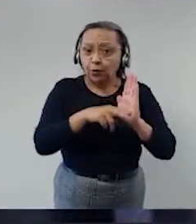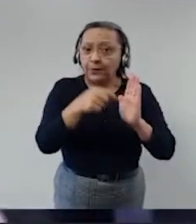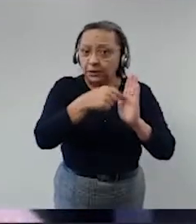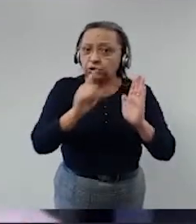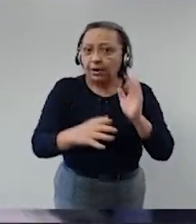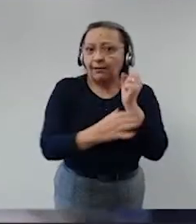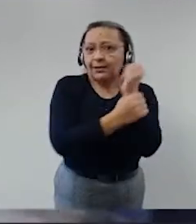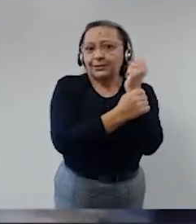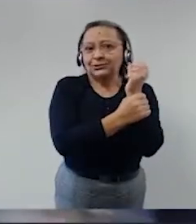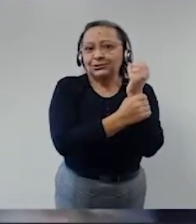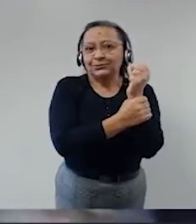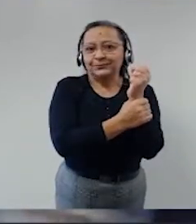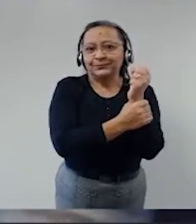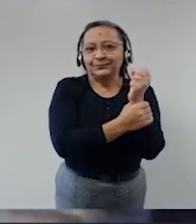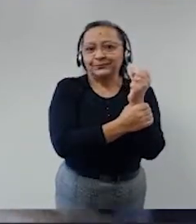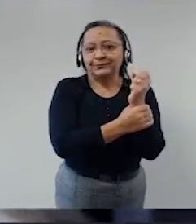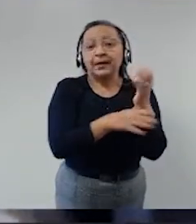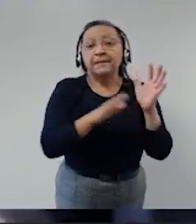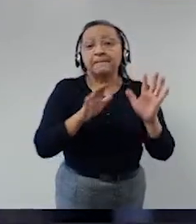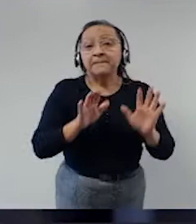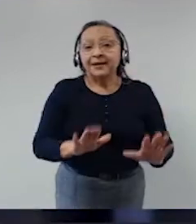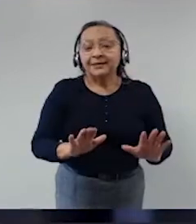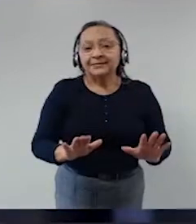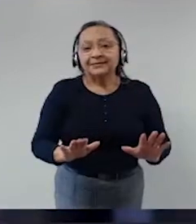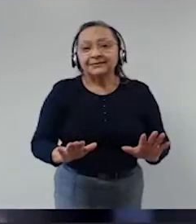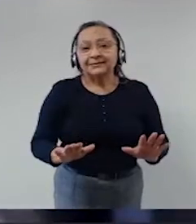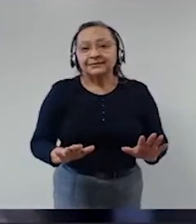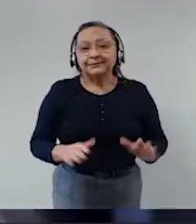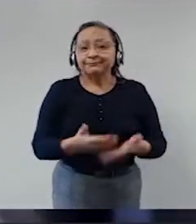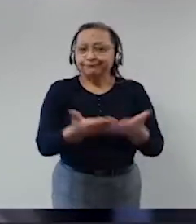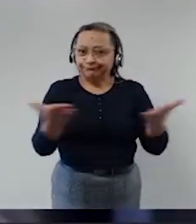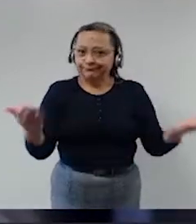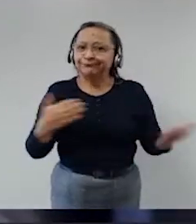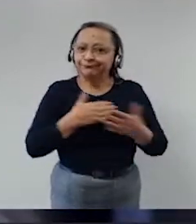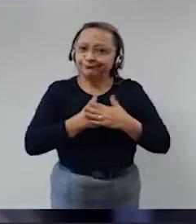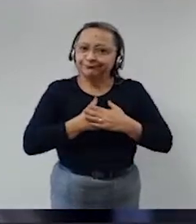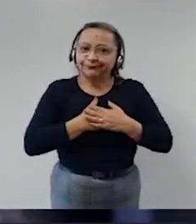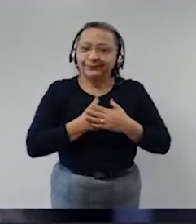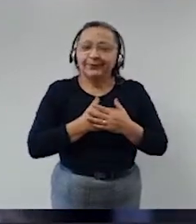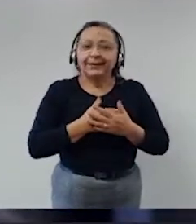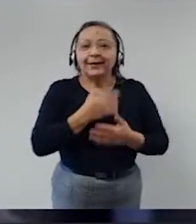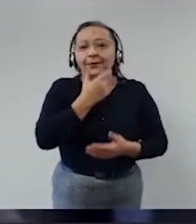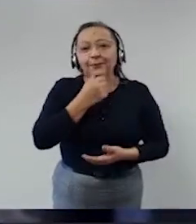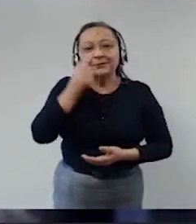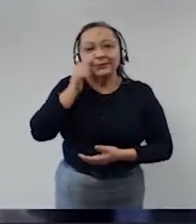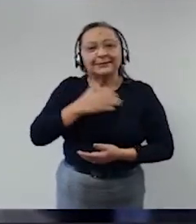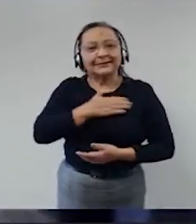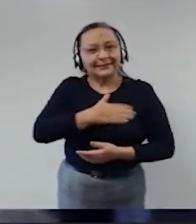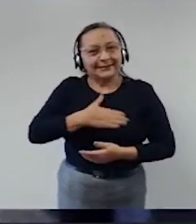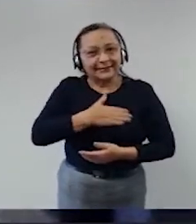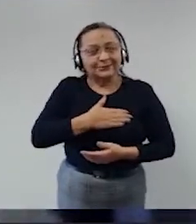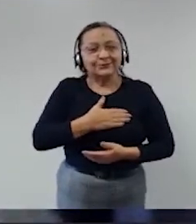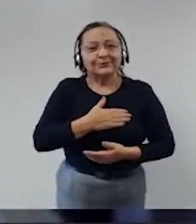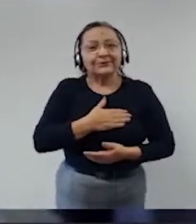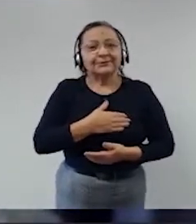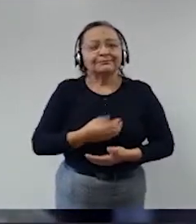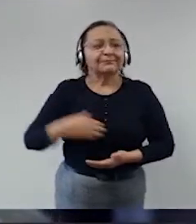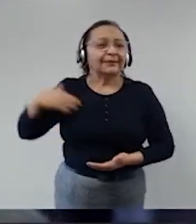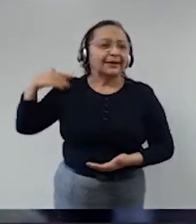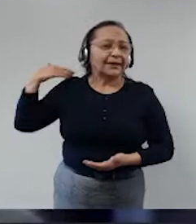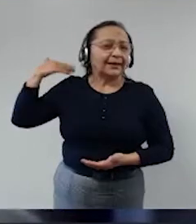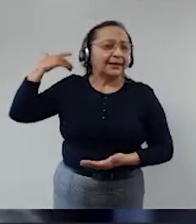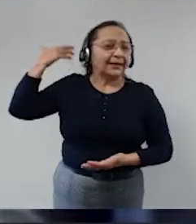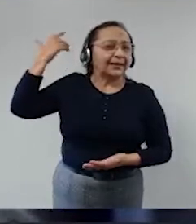ao trabalhador. Entretanto, queridos e queridas, desde a